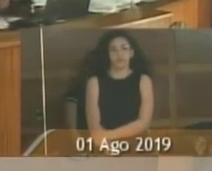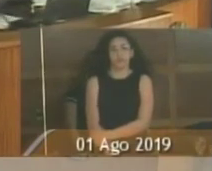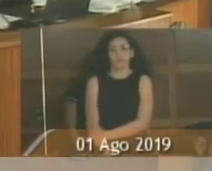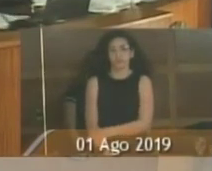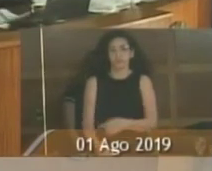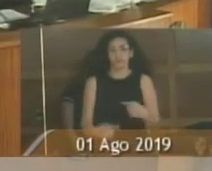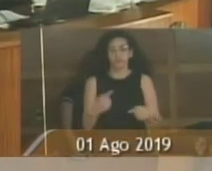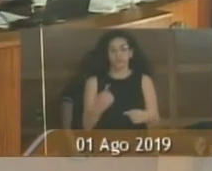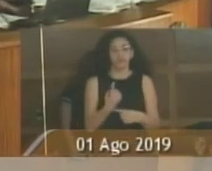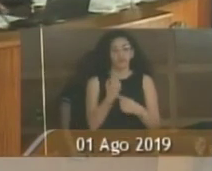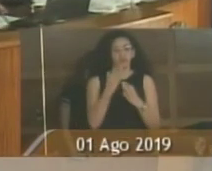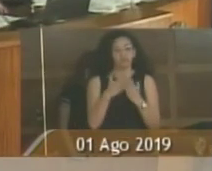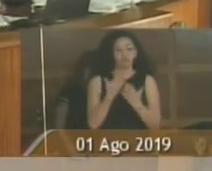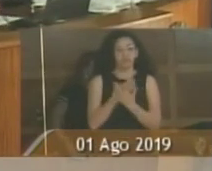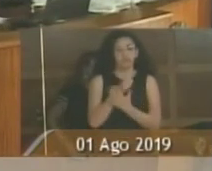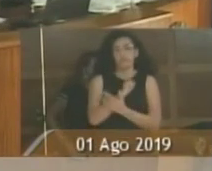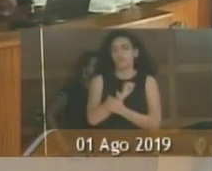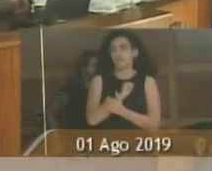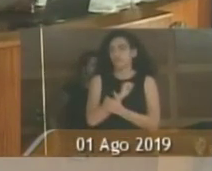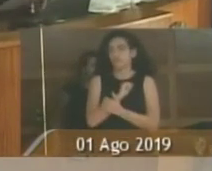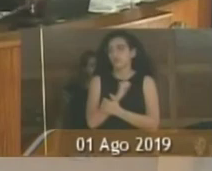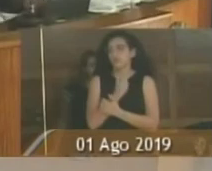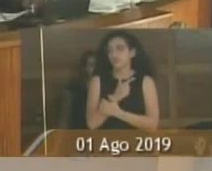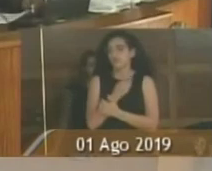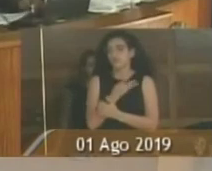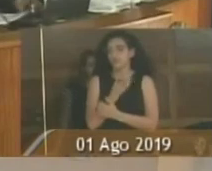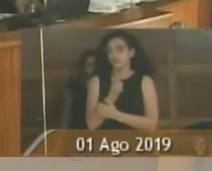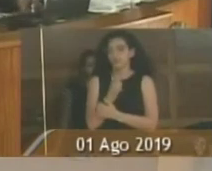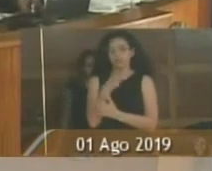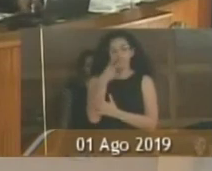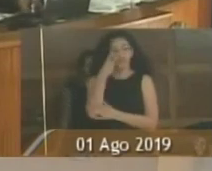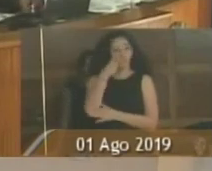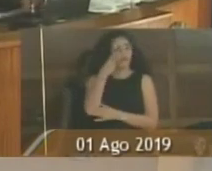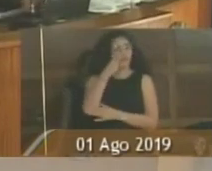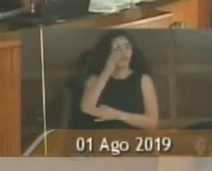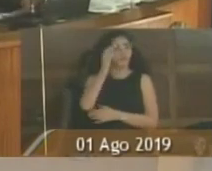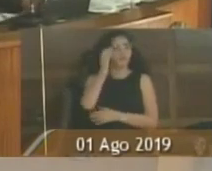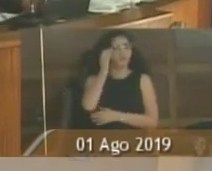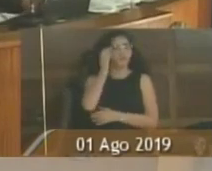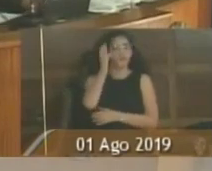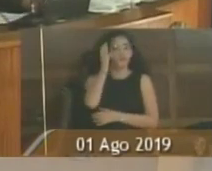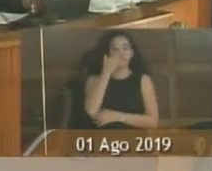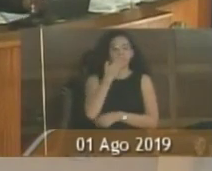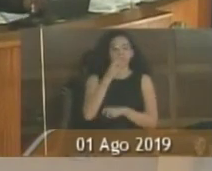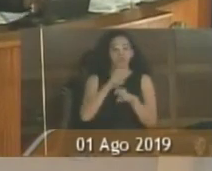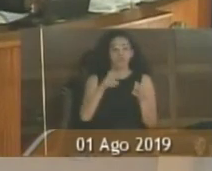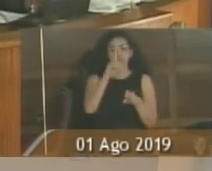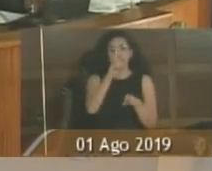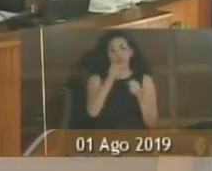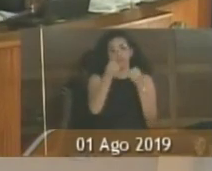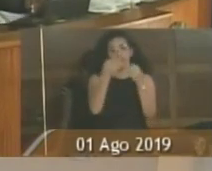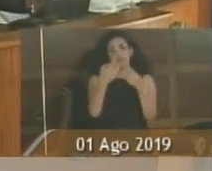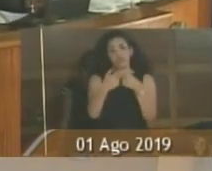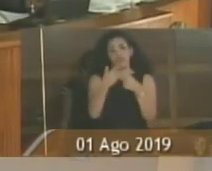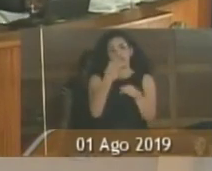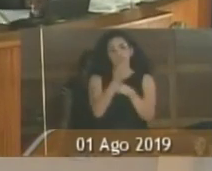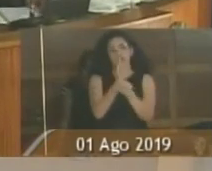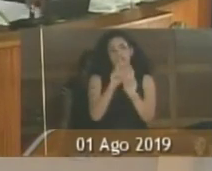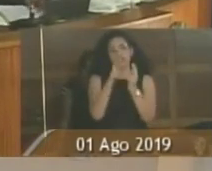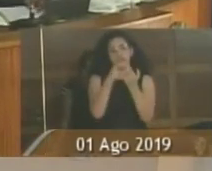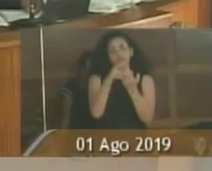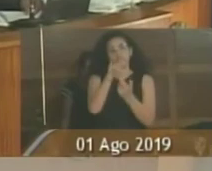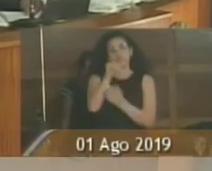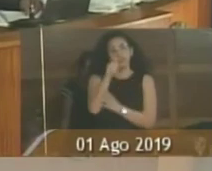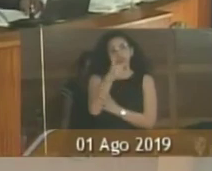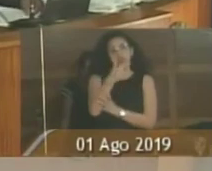Em discussão única, requerimento número 246, de autoria do vereador Claudinho, solicitando a mesa diretora ser justificada sua ausência na sessão ordinária do dia 23 de